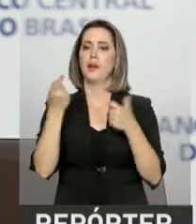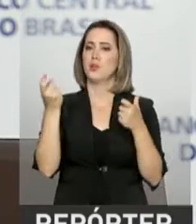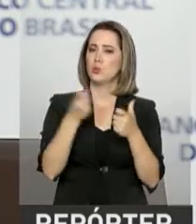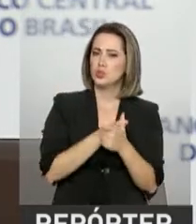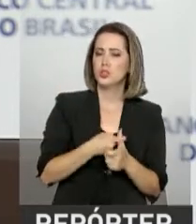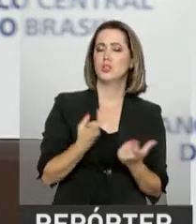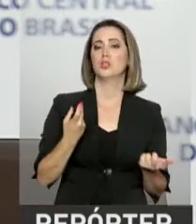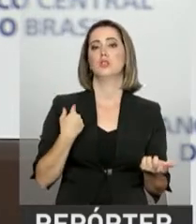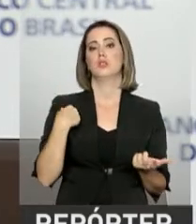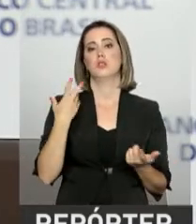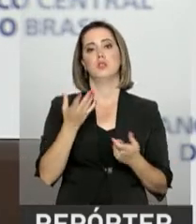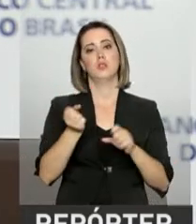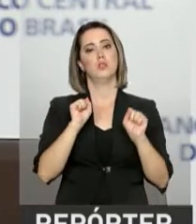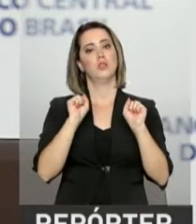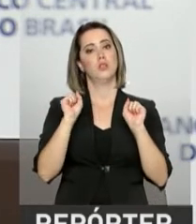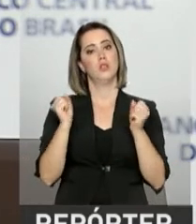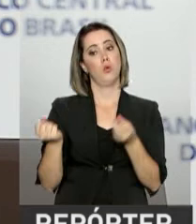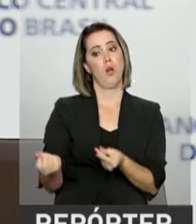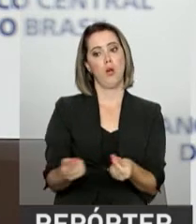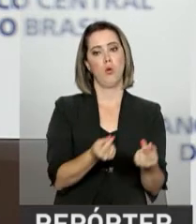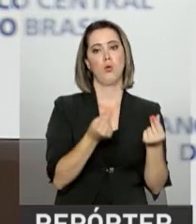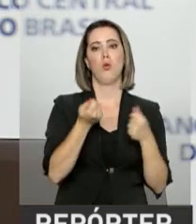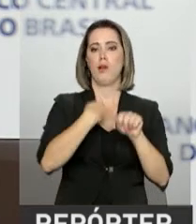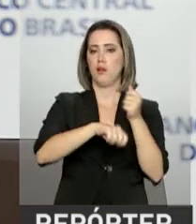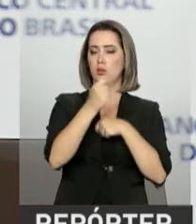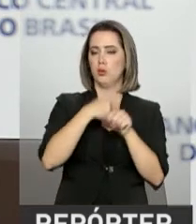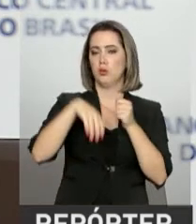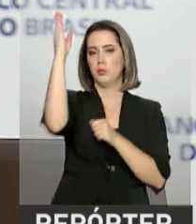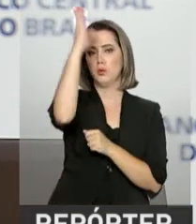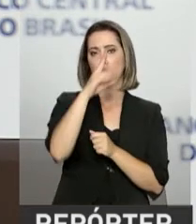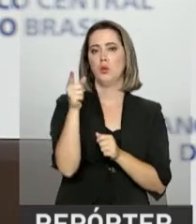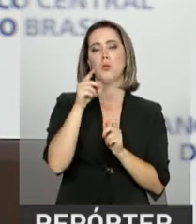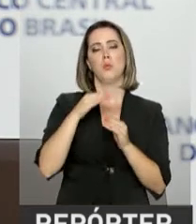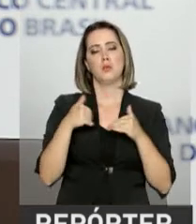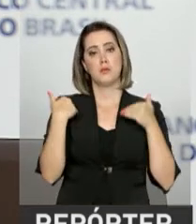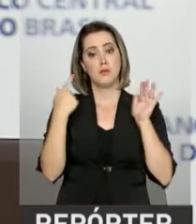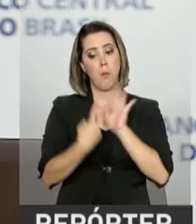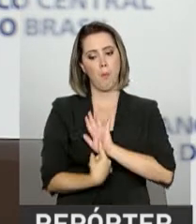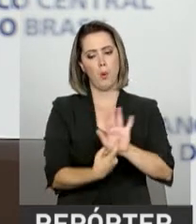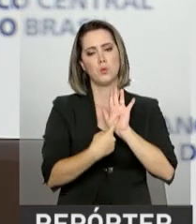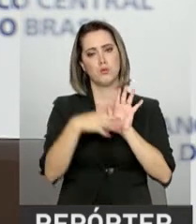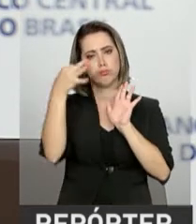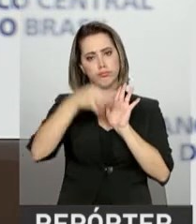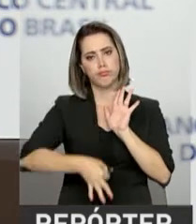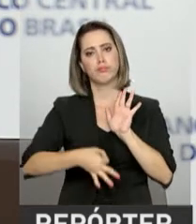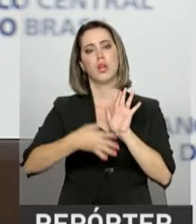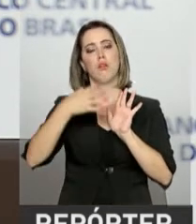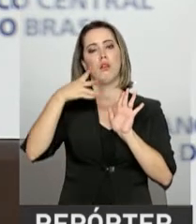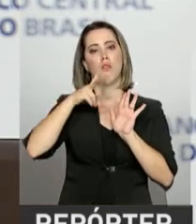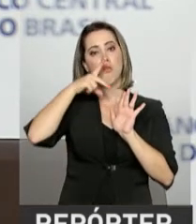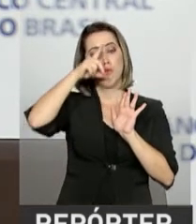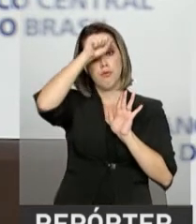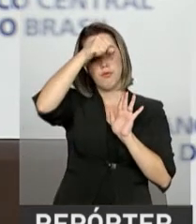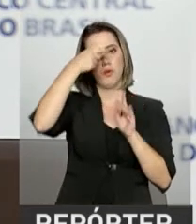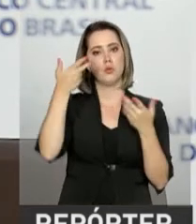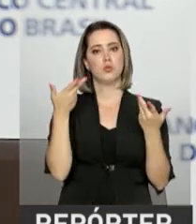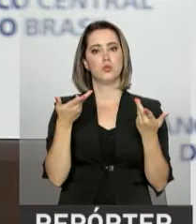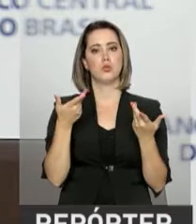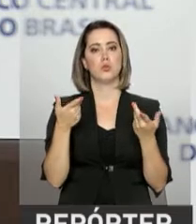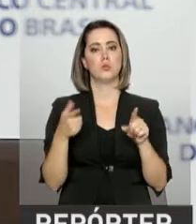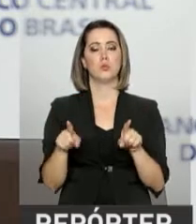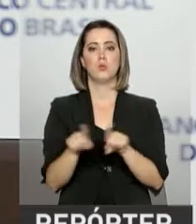financeiro mostrou bastante facilidade em ciência e ainda se mostra bastante